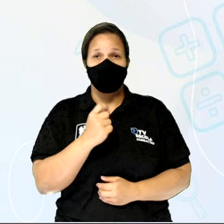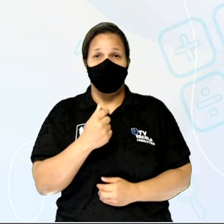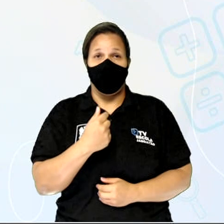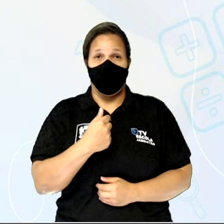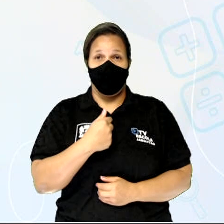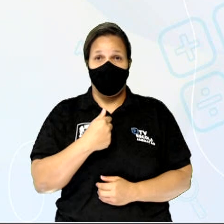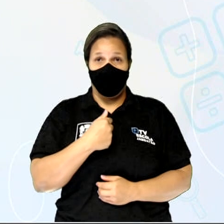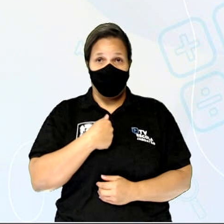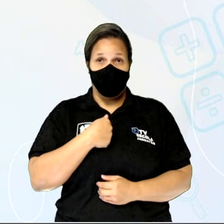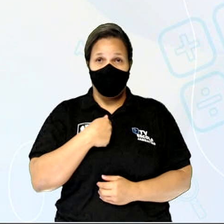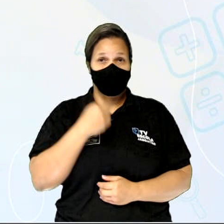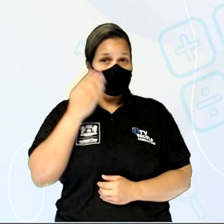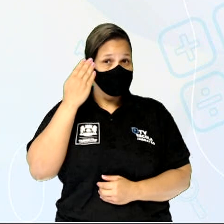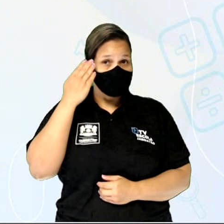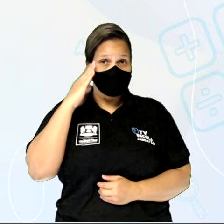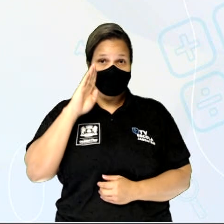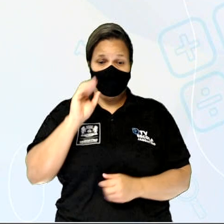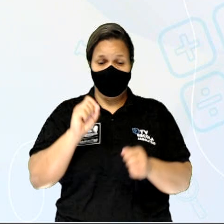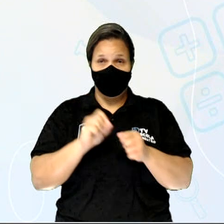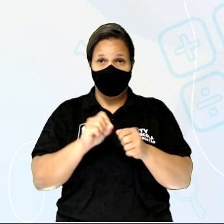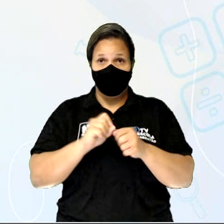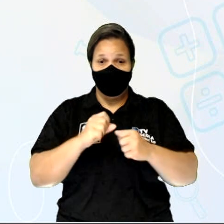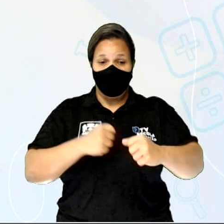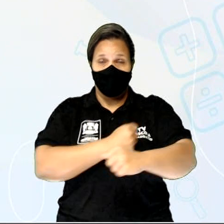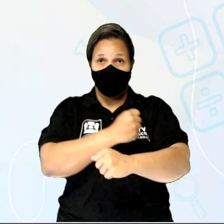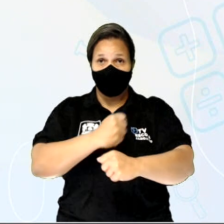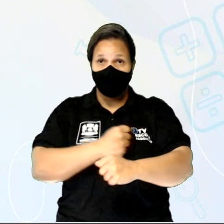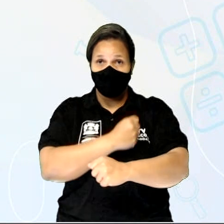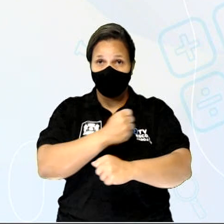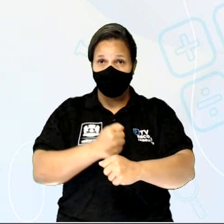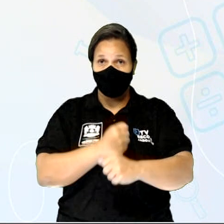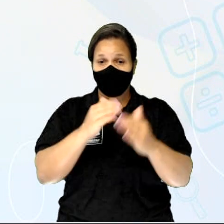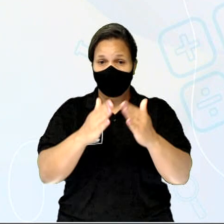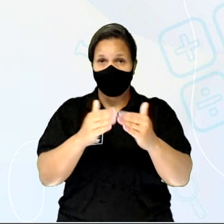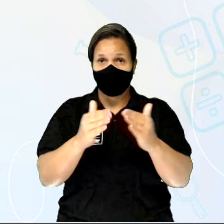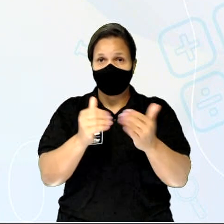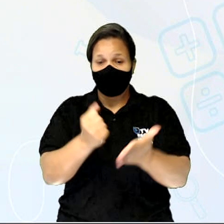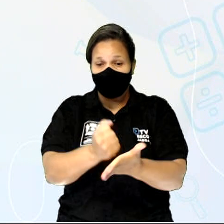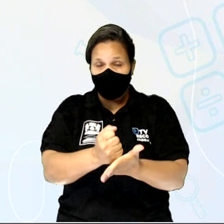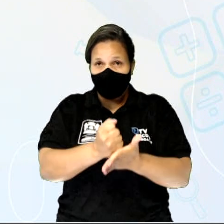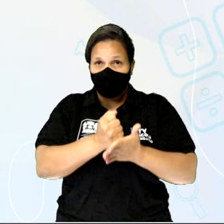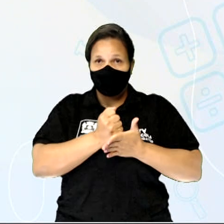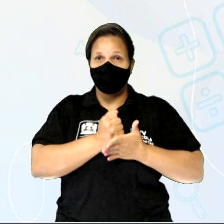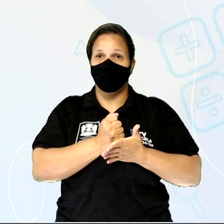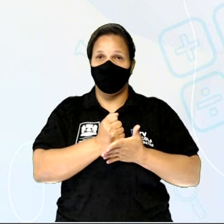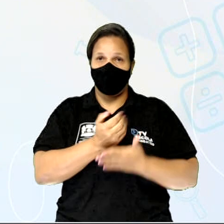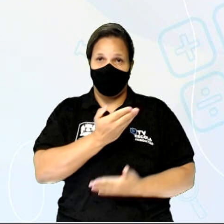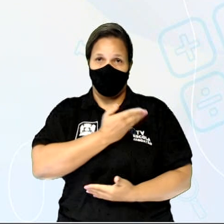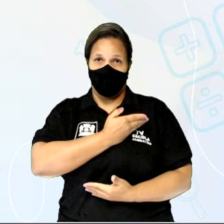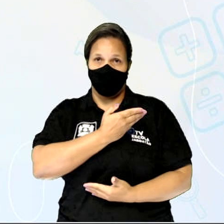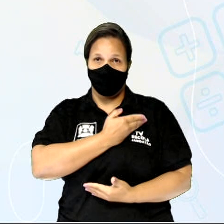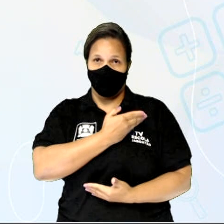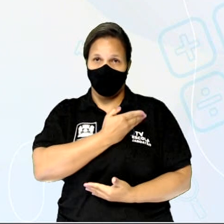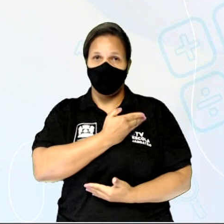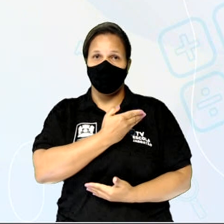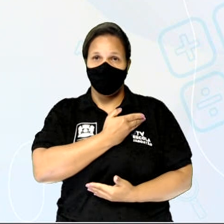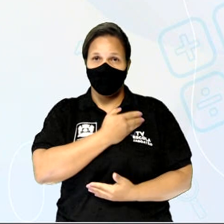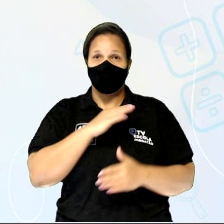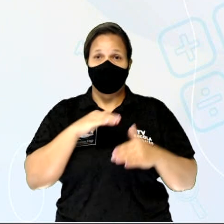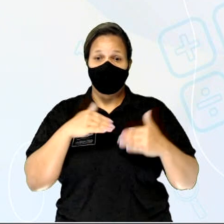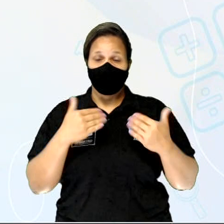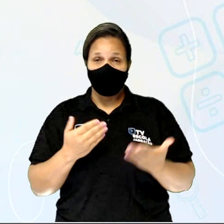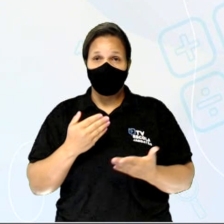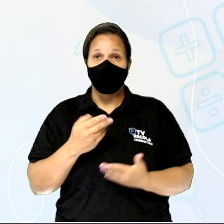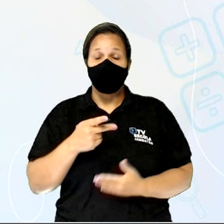e pedi ajuda para um amigo meu. E daí, com isso, eu disse para ele,